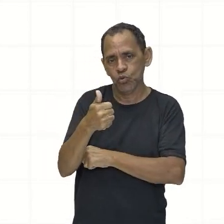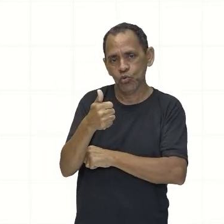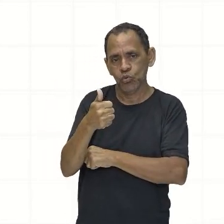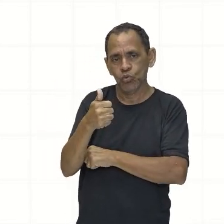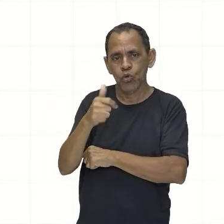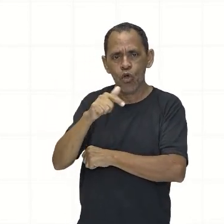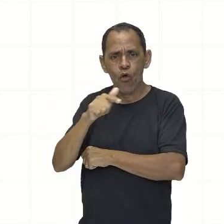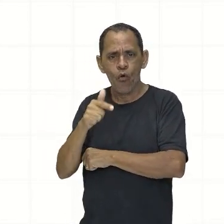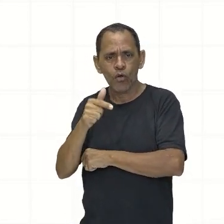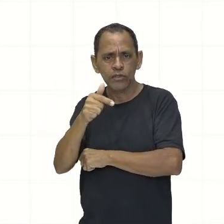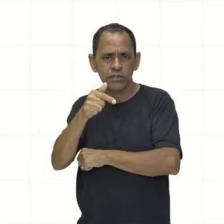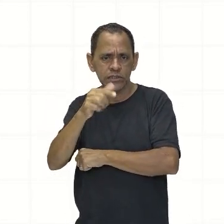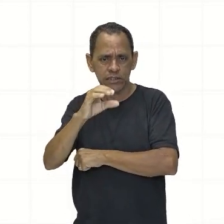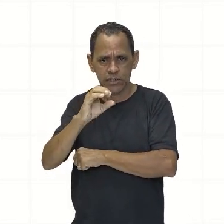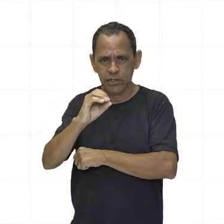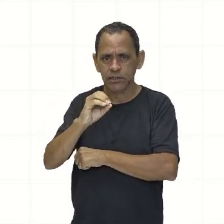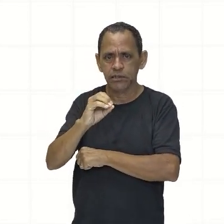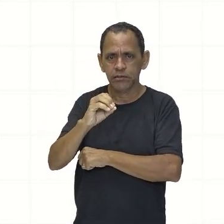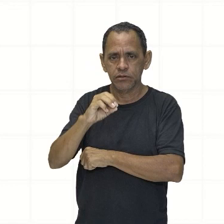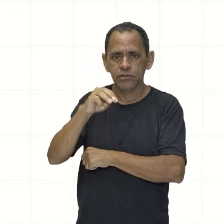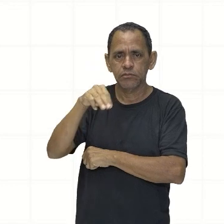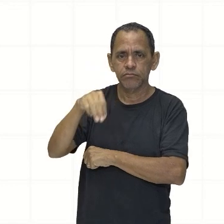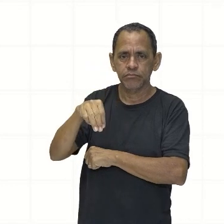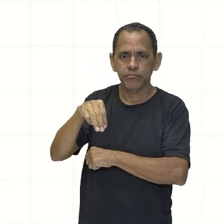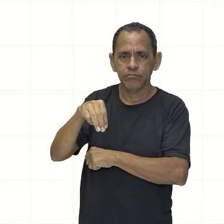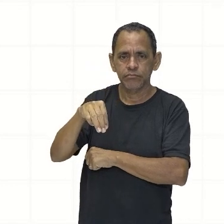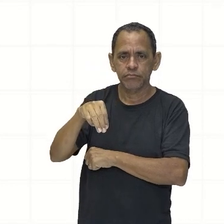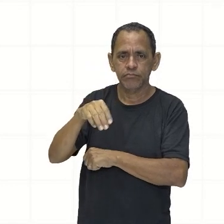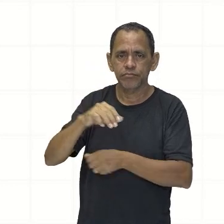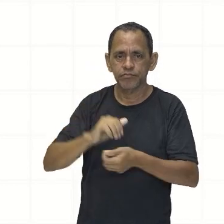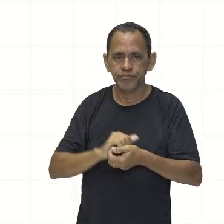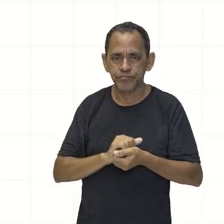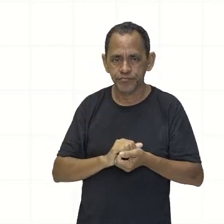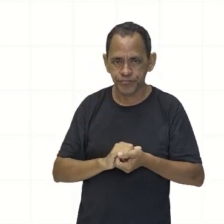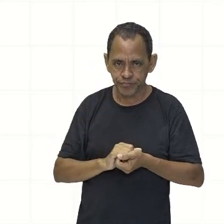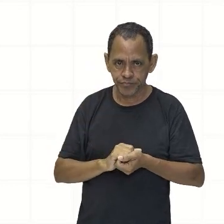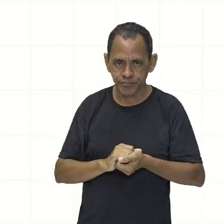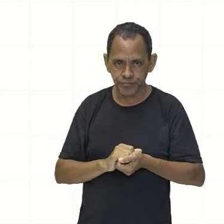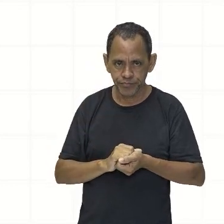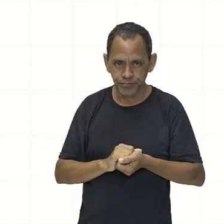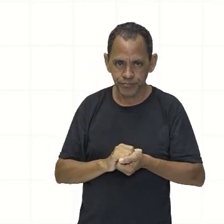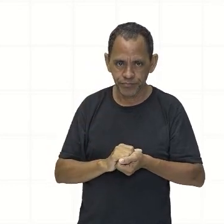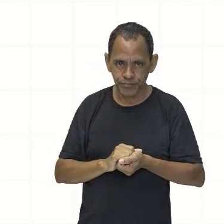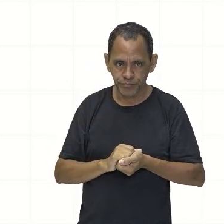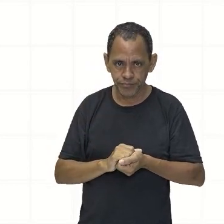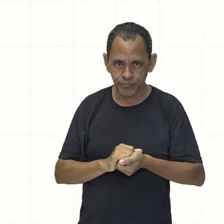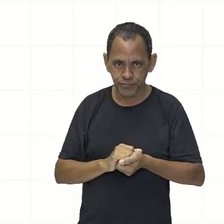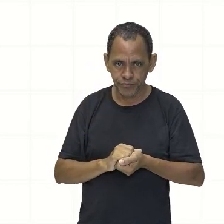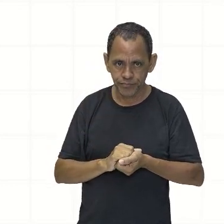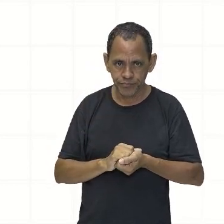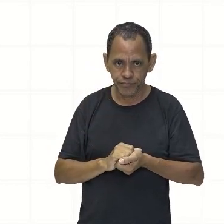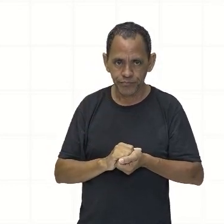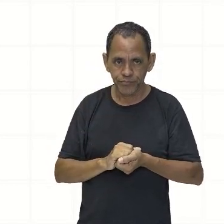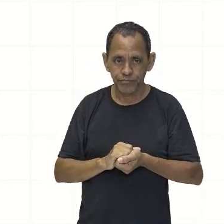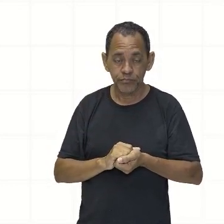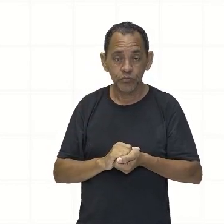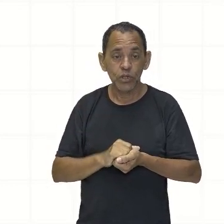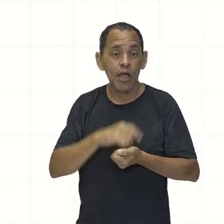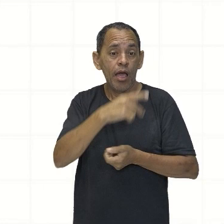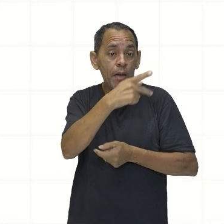80 quilogramas. E a altura dessa pessoa, que eu vou chamar de A, olha,